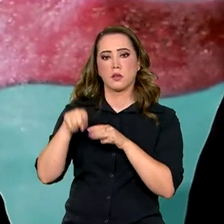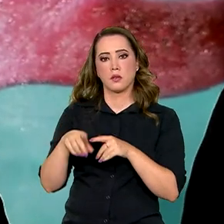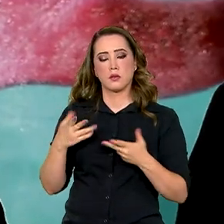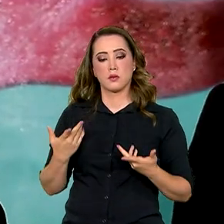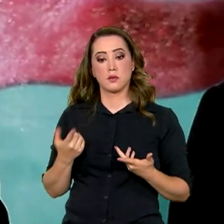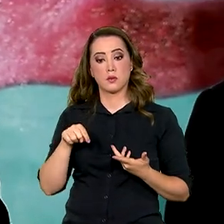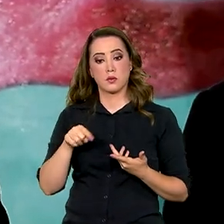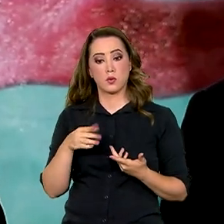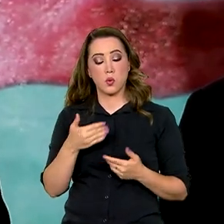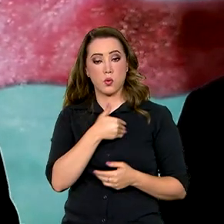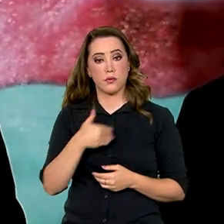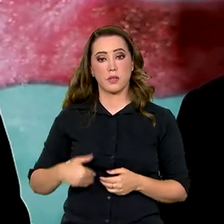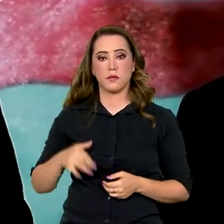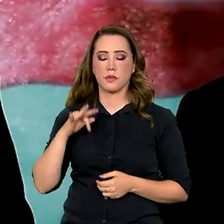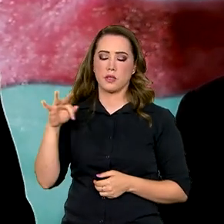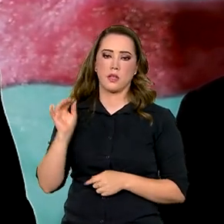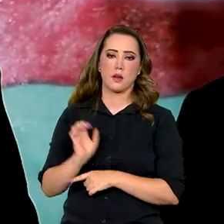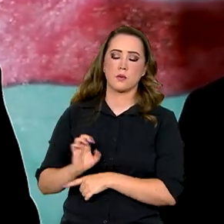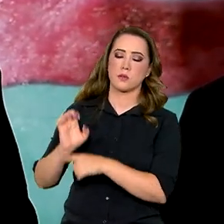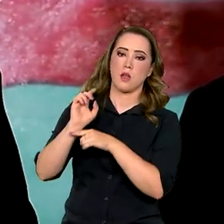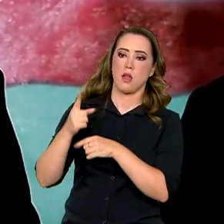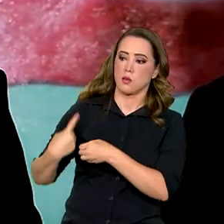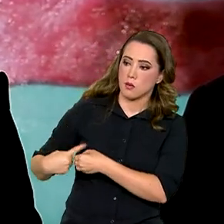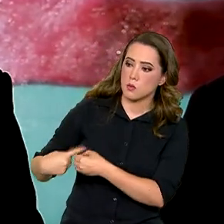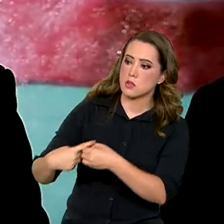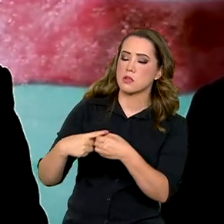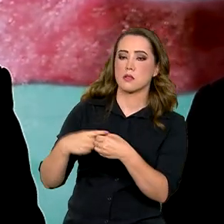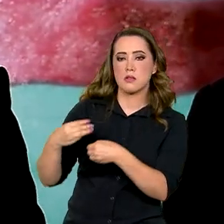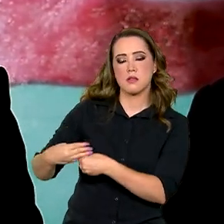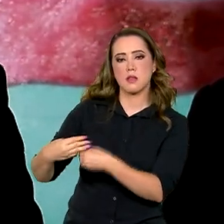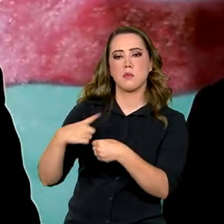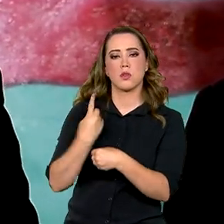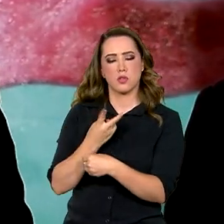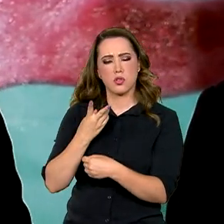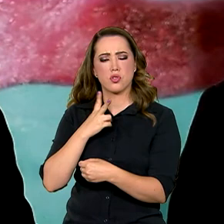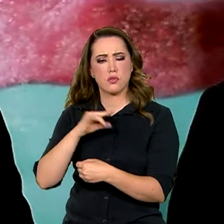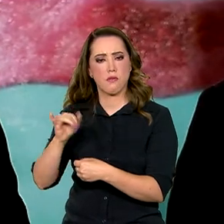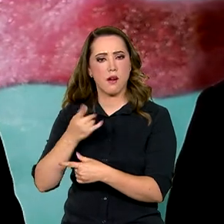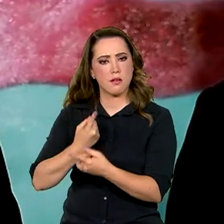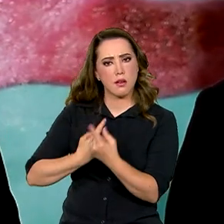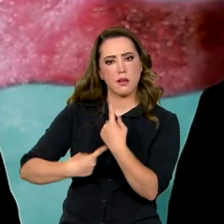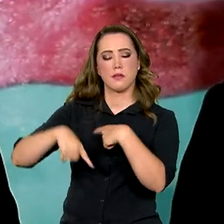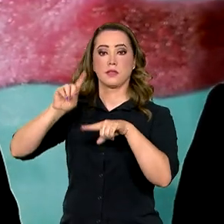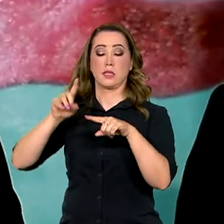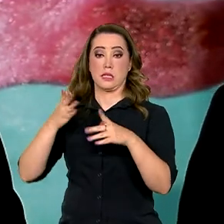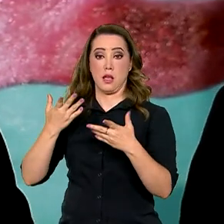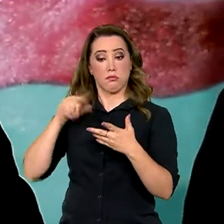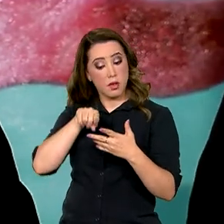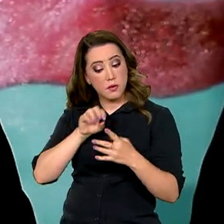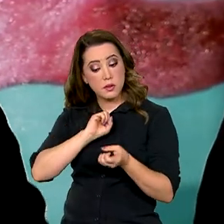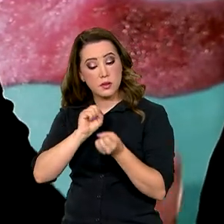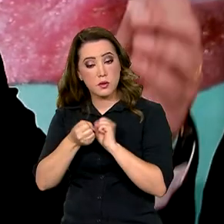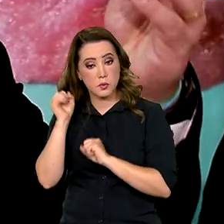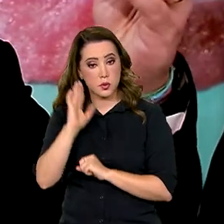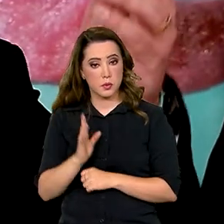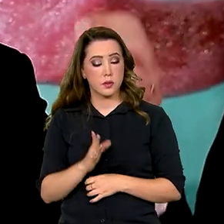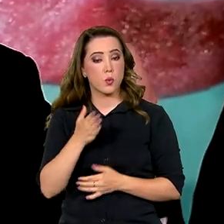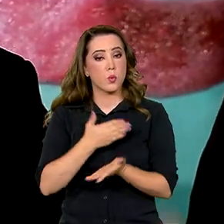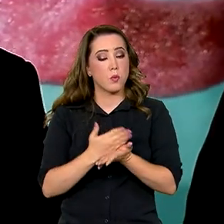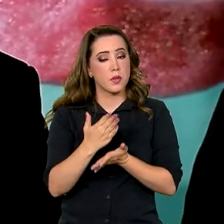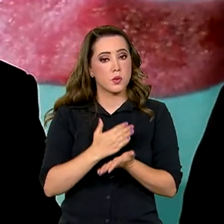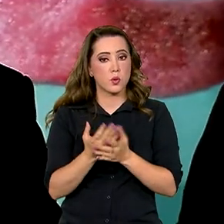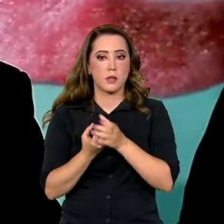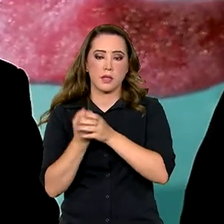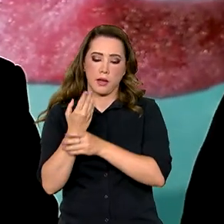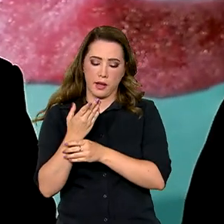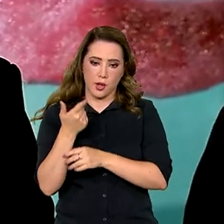Poder do governo federal o governo estadual e municipal nós teremos avanços reais e concretos do esporte brasileiro o esporte brasileiro começou a